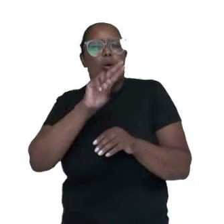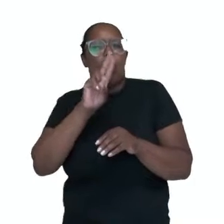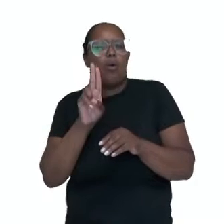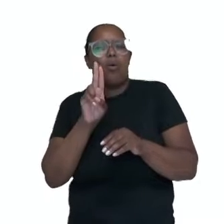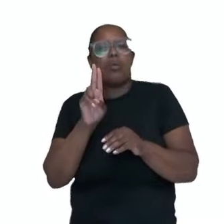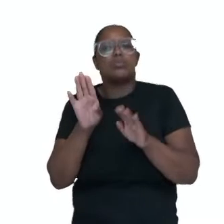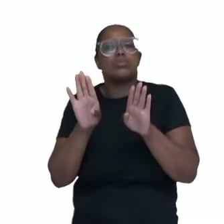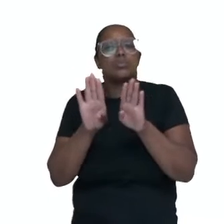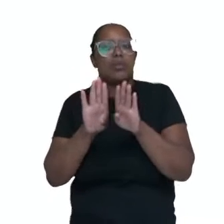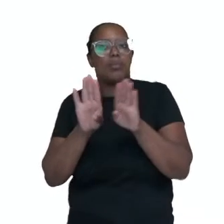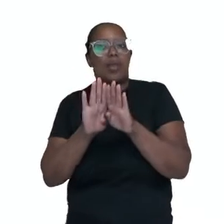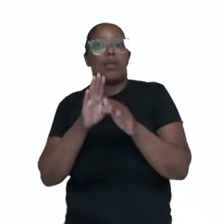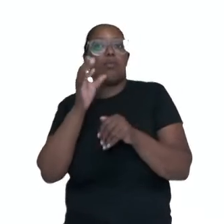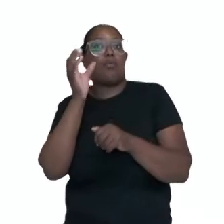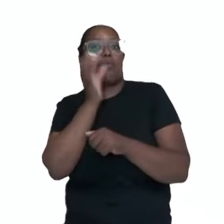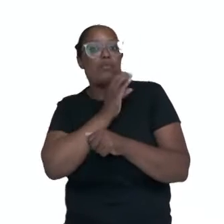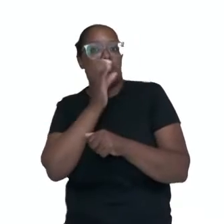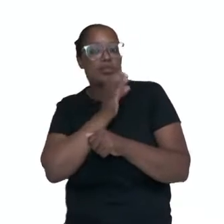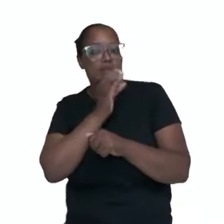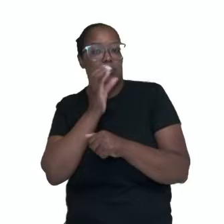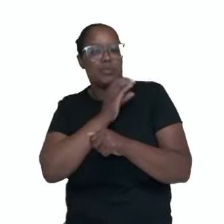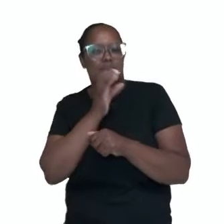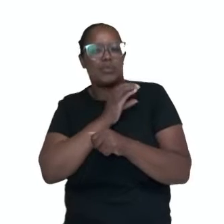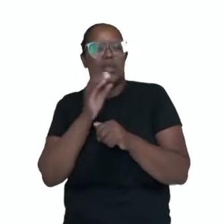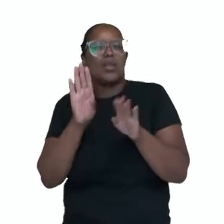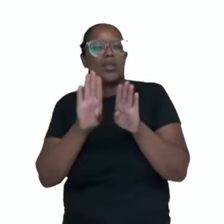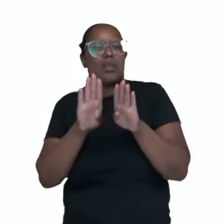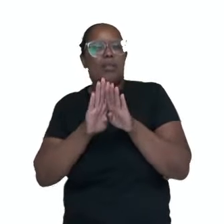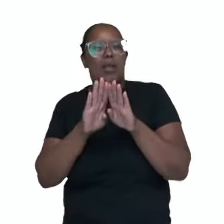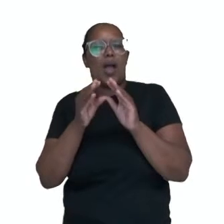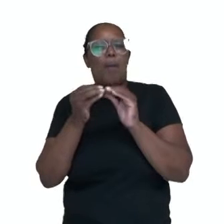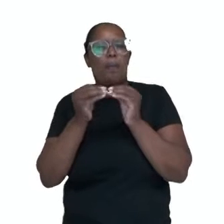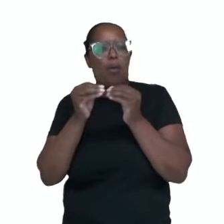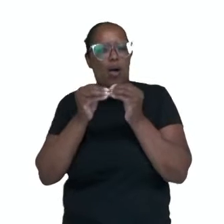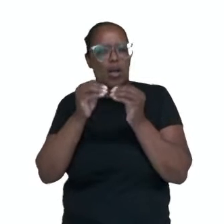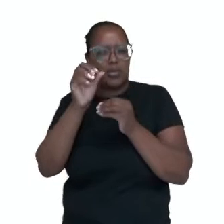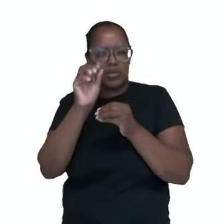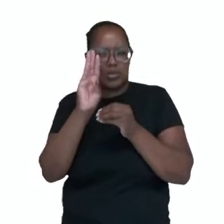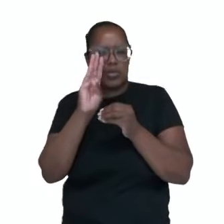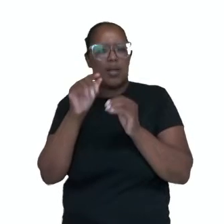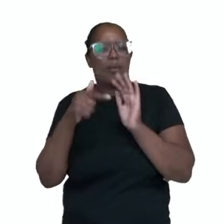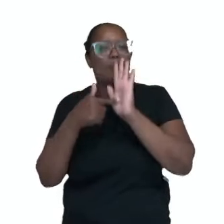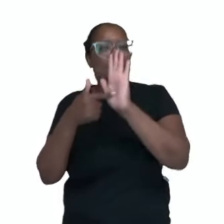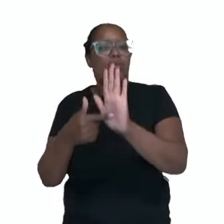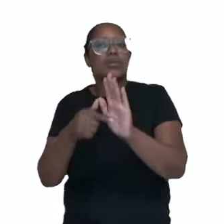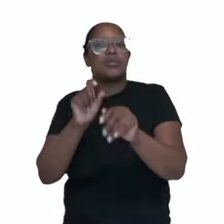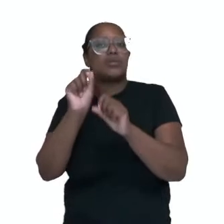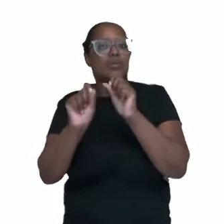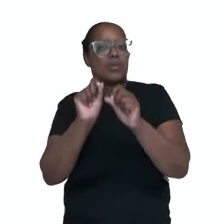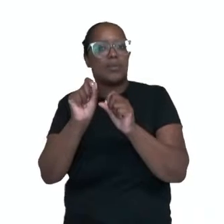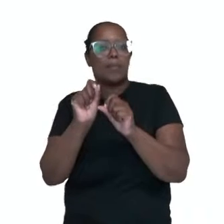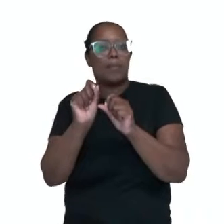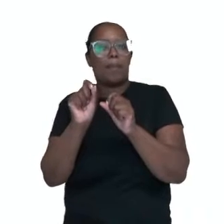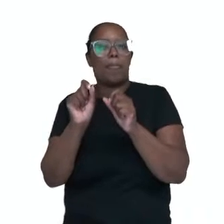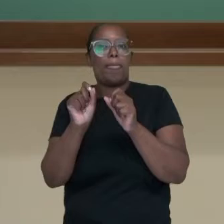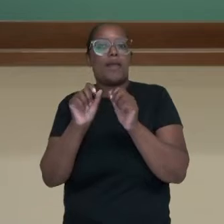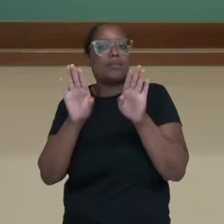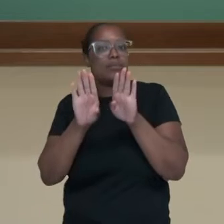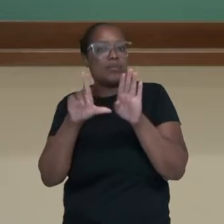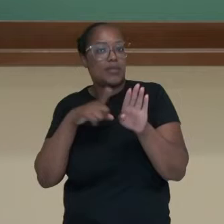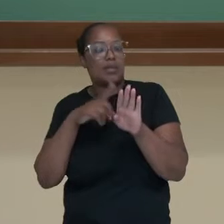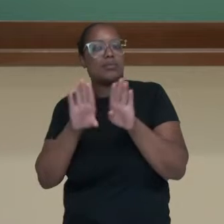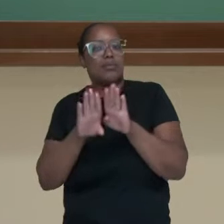e velocidade para a bolinha. A borracha pino neutraliza efeitos e maior